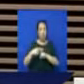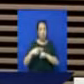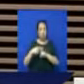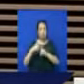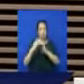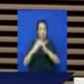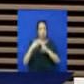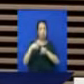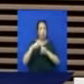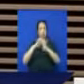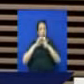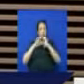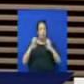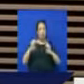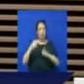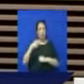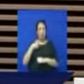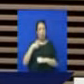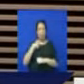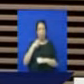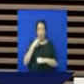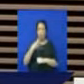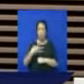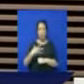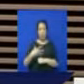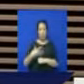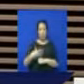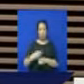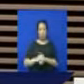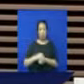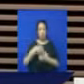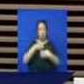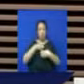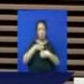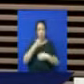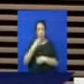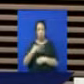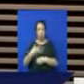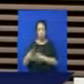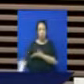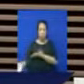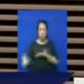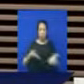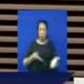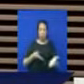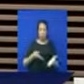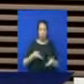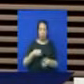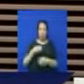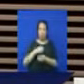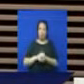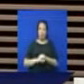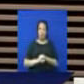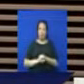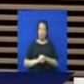bem, sempre me senti acolhido, sempre me senti muito bem espiritualmente, sempre